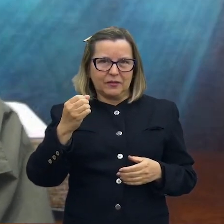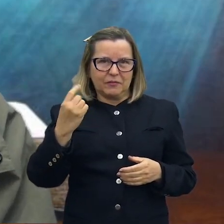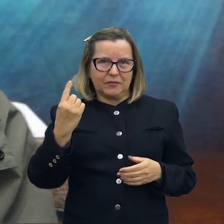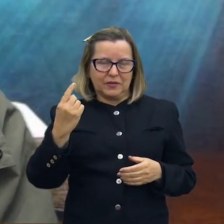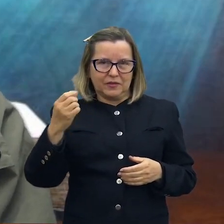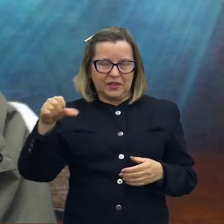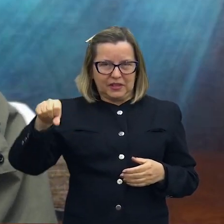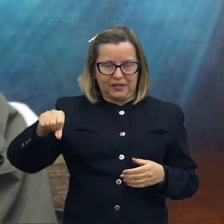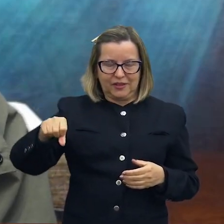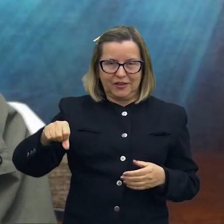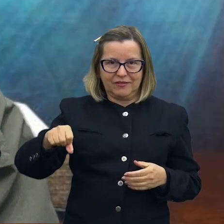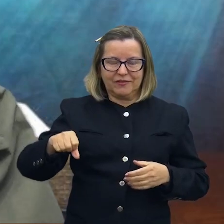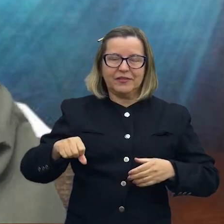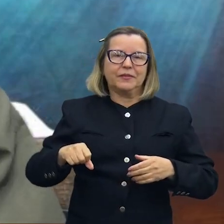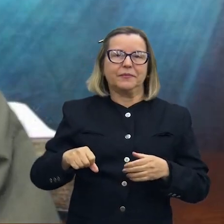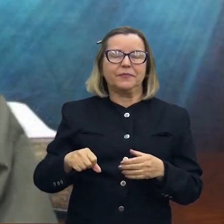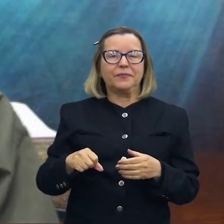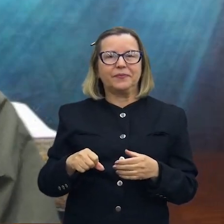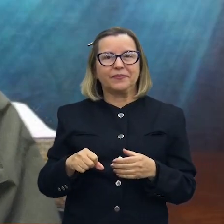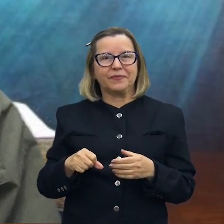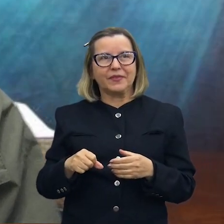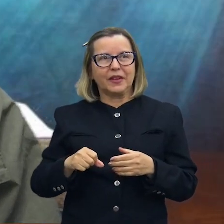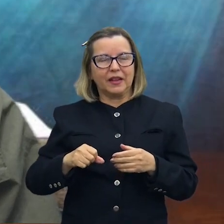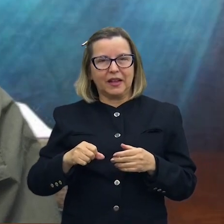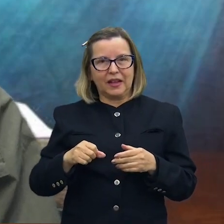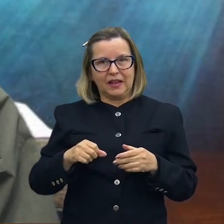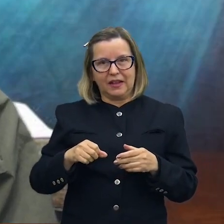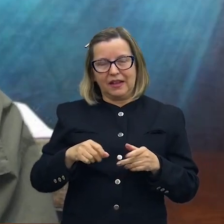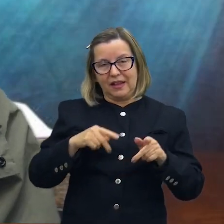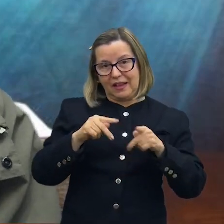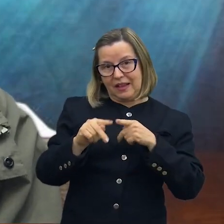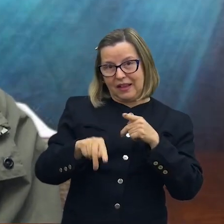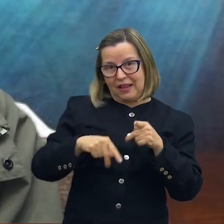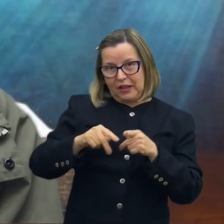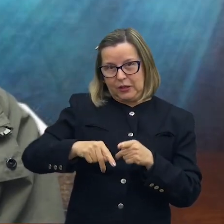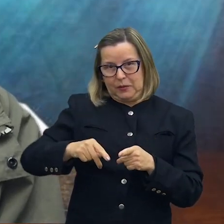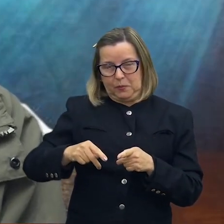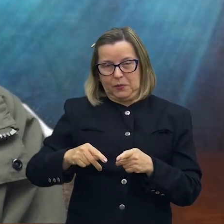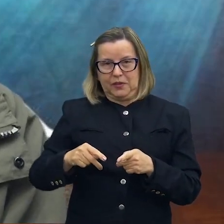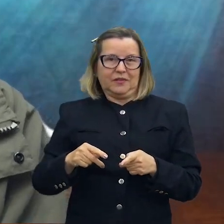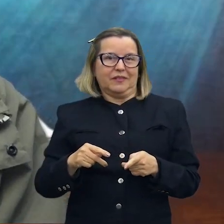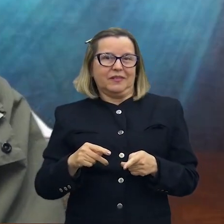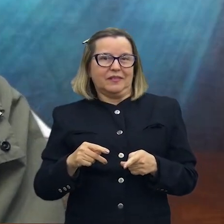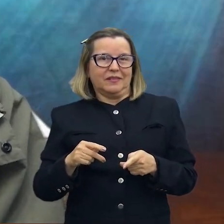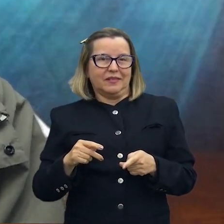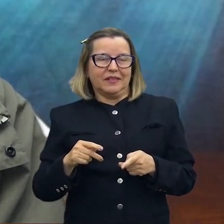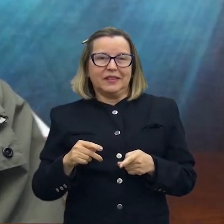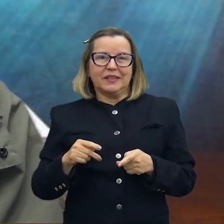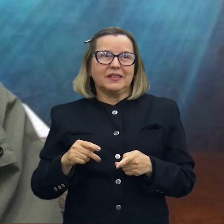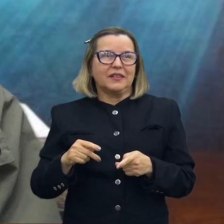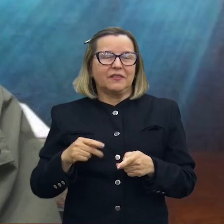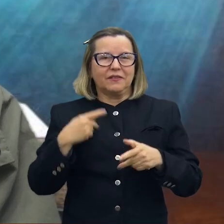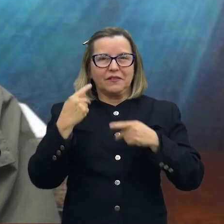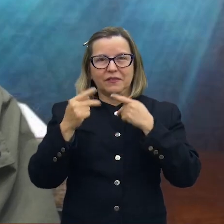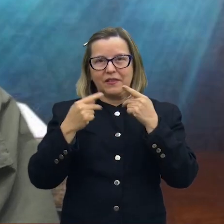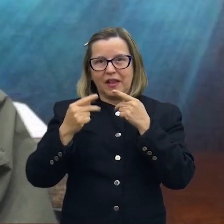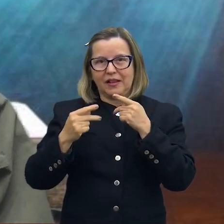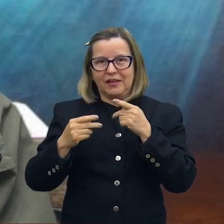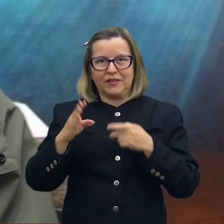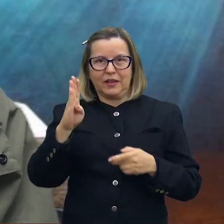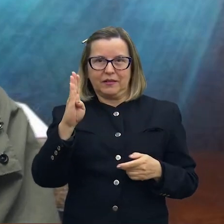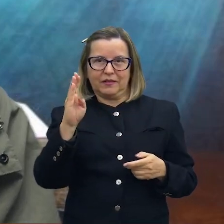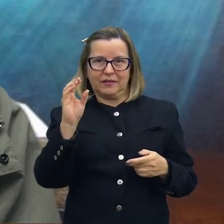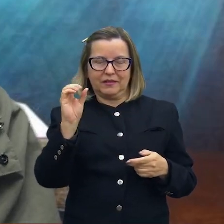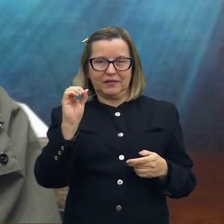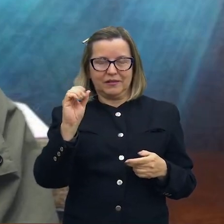os economistas estavam numa euforia enorme. Não, porque a Bolsa tinha passado de 100 mil pontos.